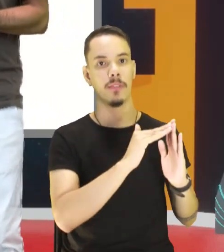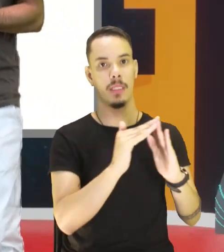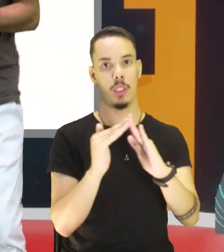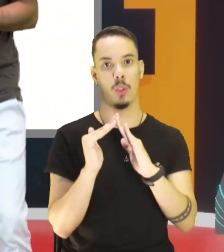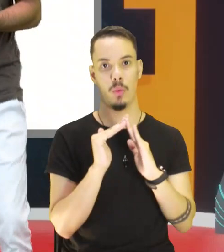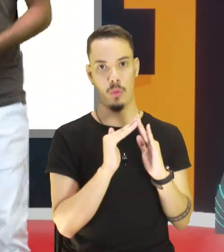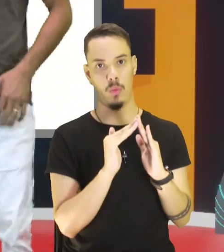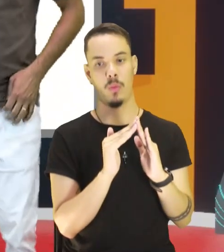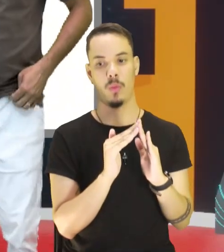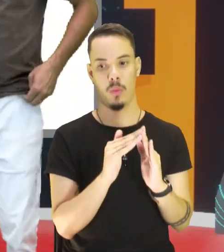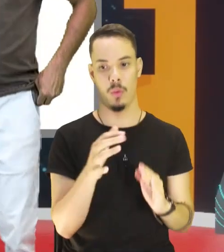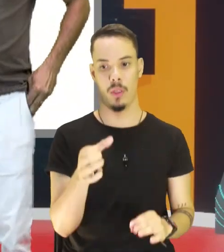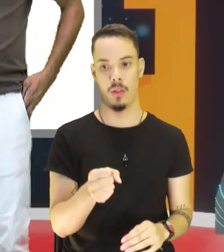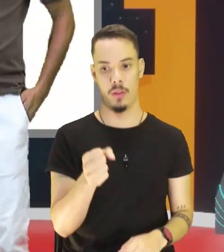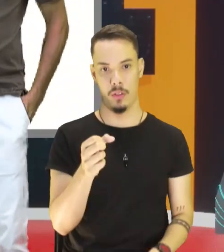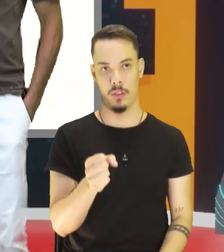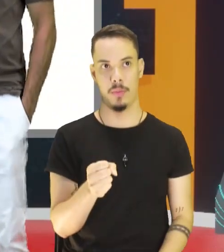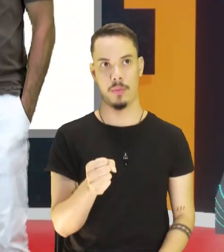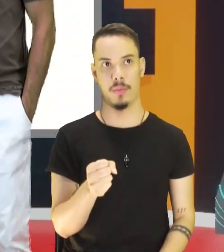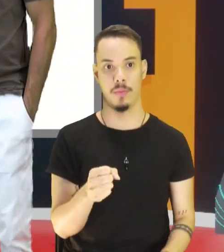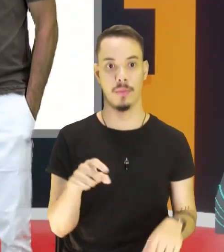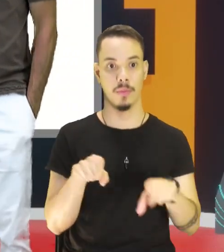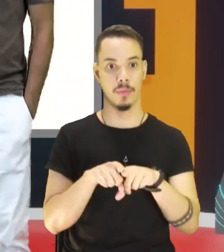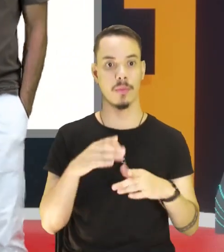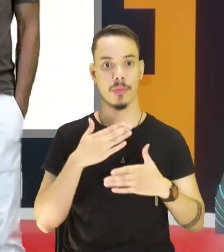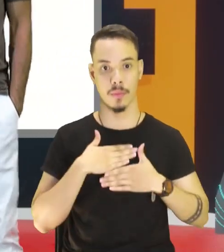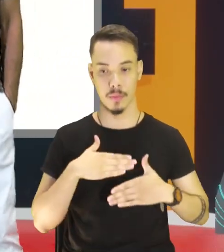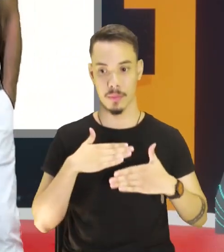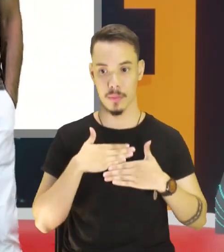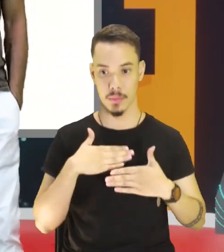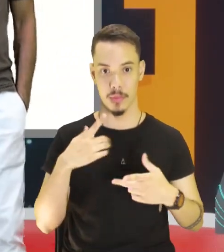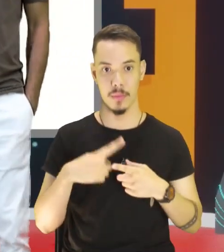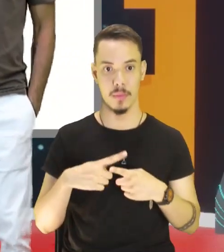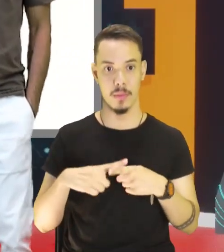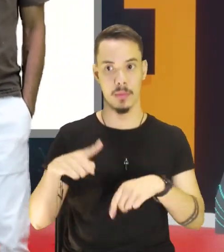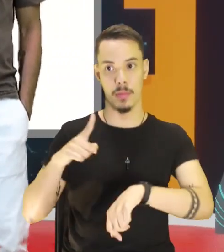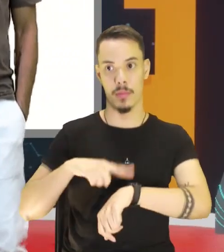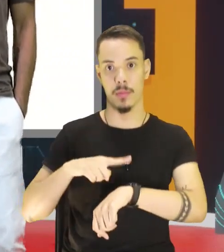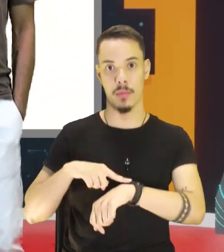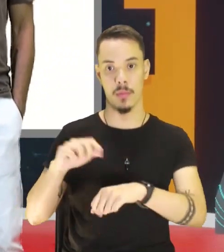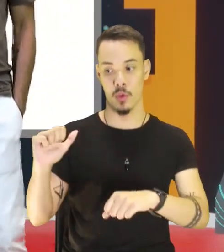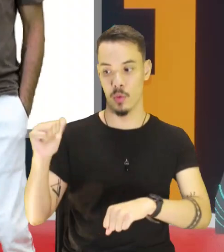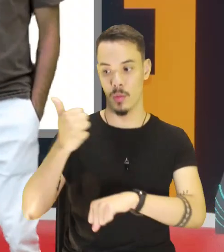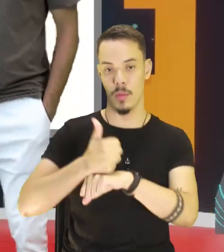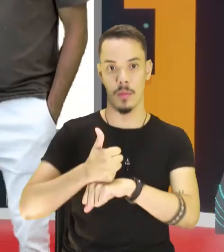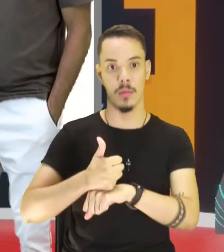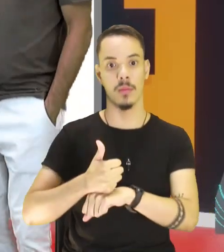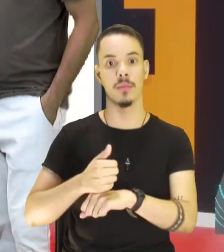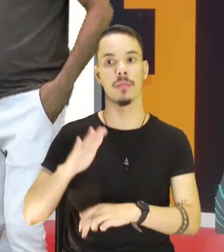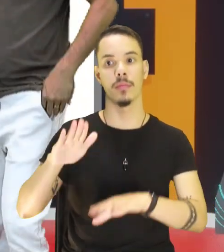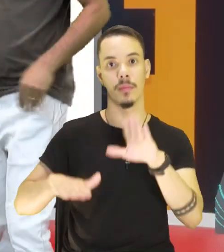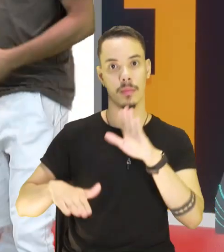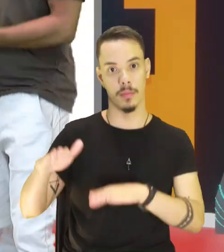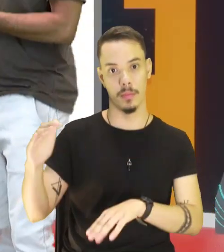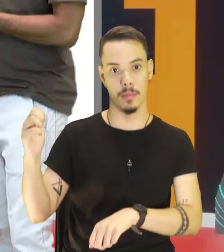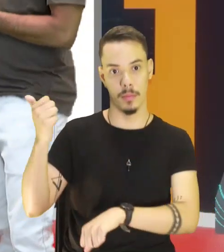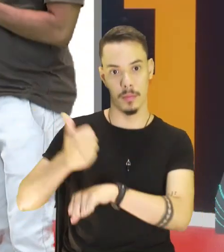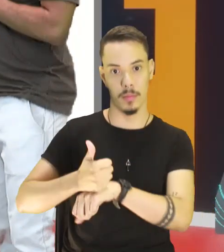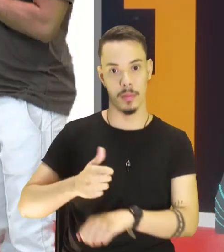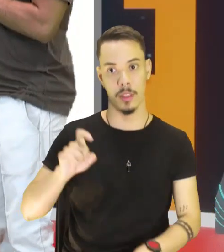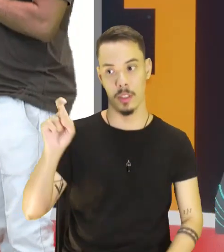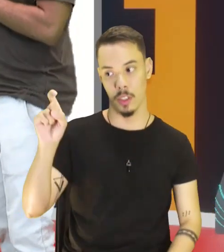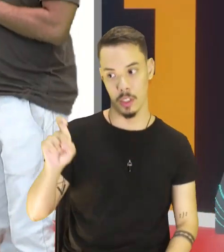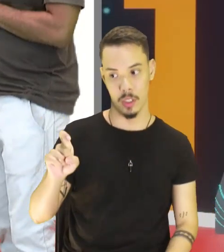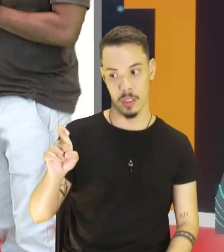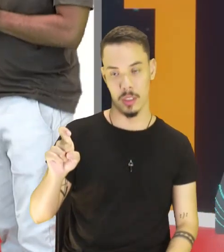ali o leite. E muita calma nessa hora, né? Na hora da substituição. Ora, vamos substituir no X.